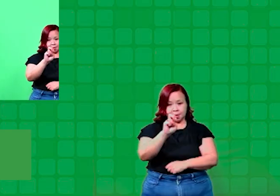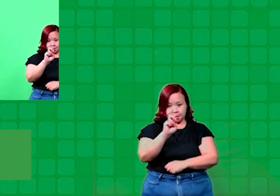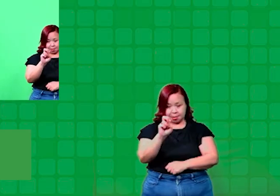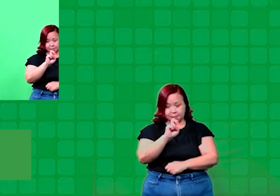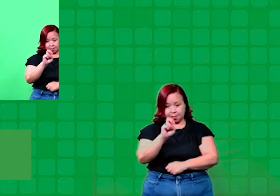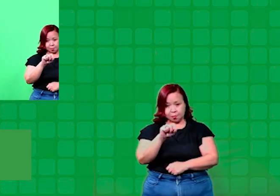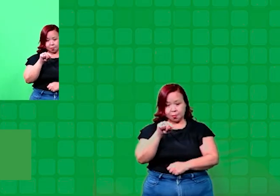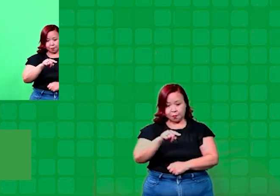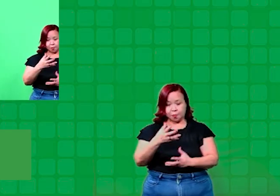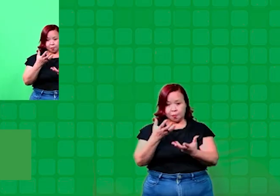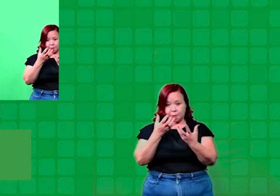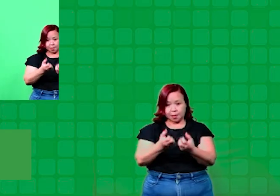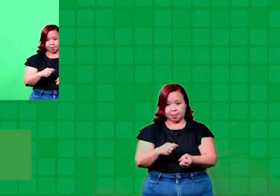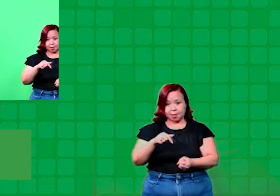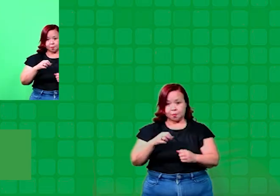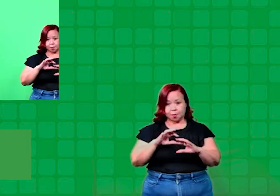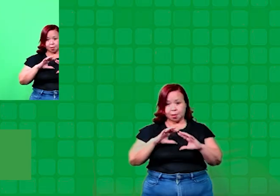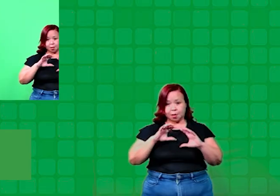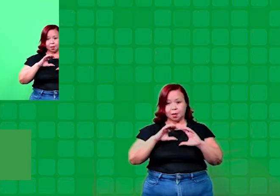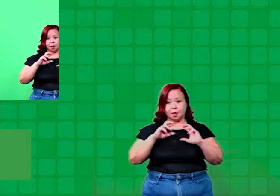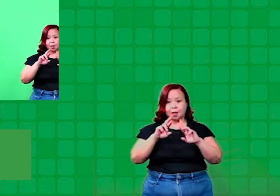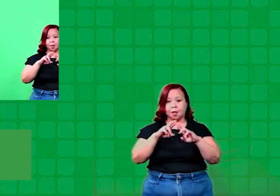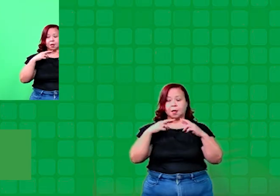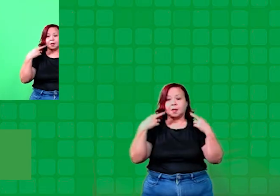nessa plenária do Conselho Superior.